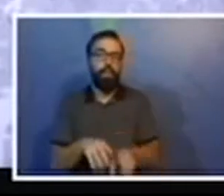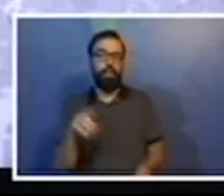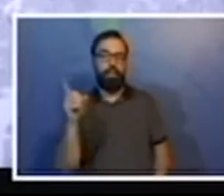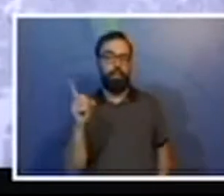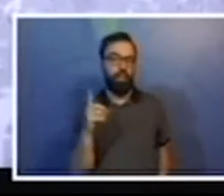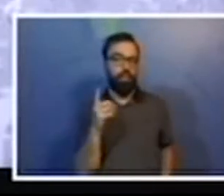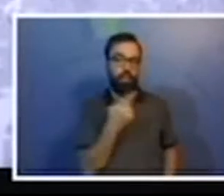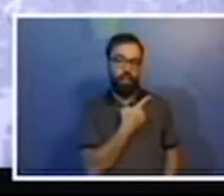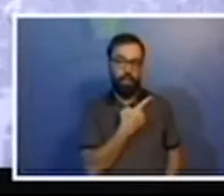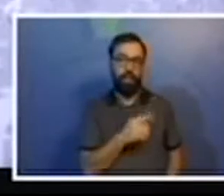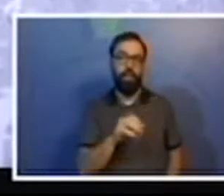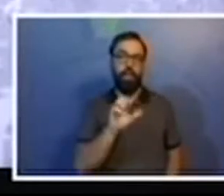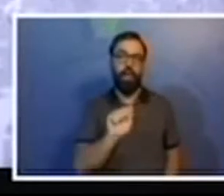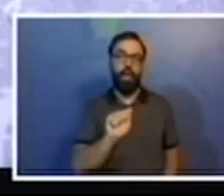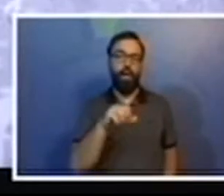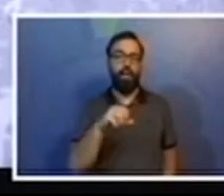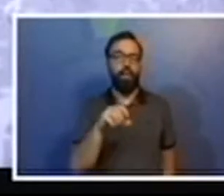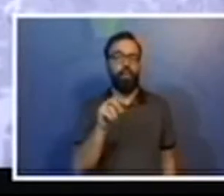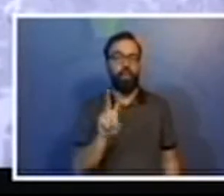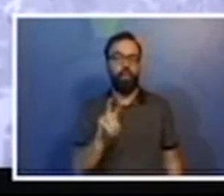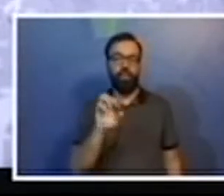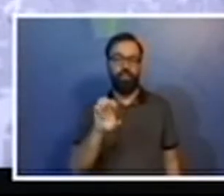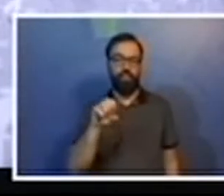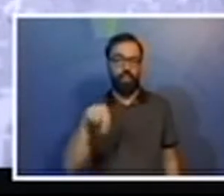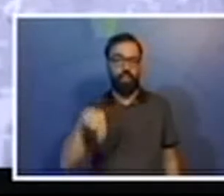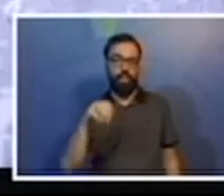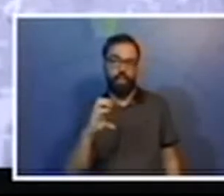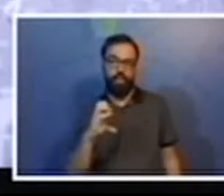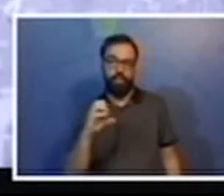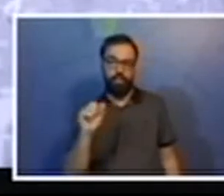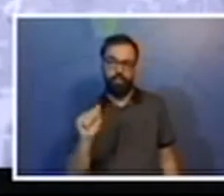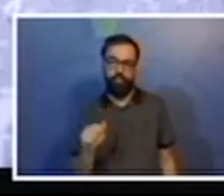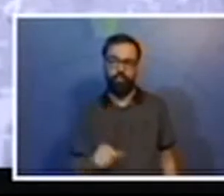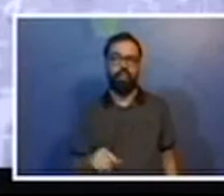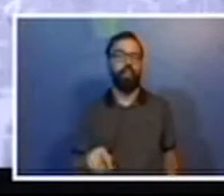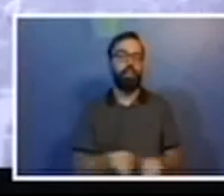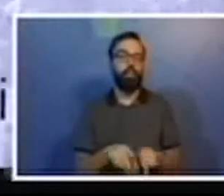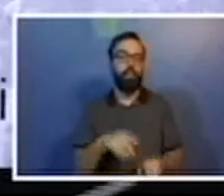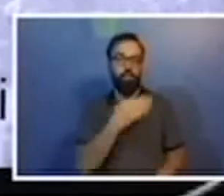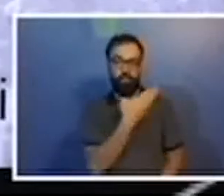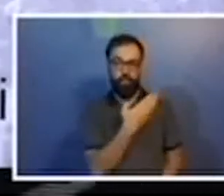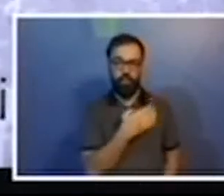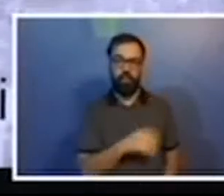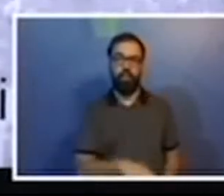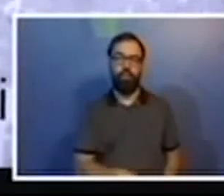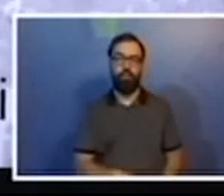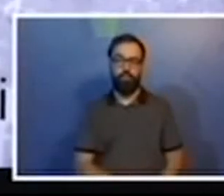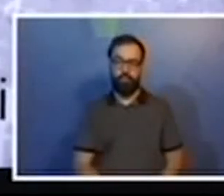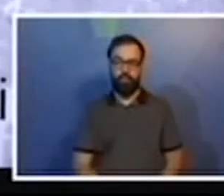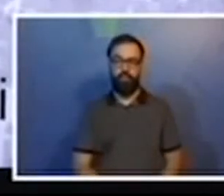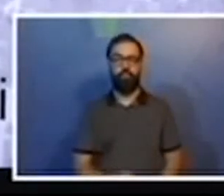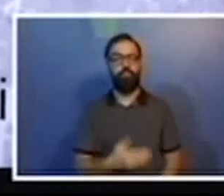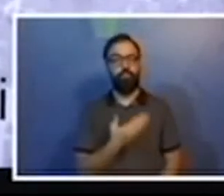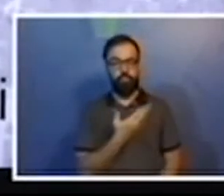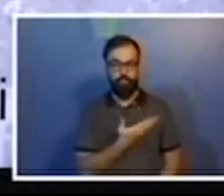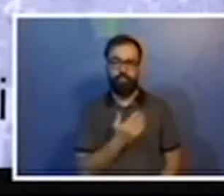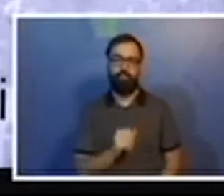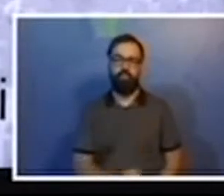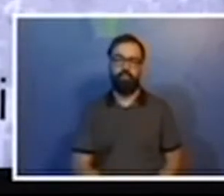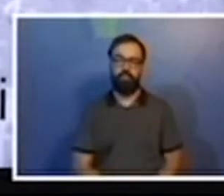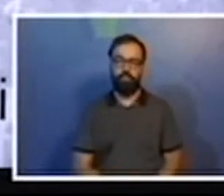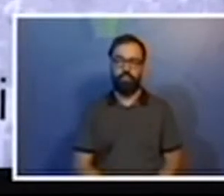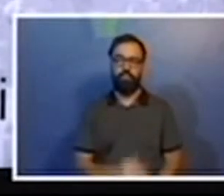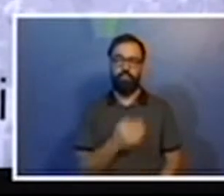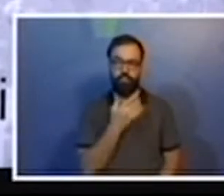se observado ela como espécie ornamental em vasos acima janela o único pódio